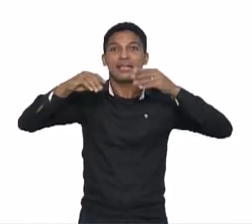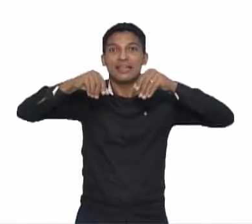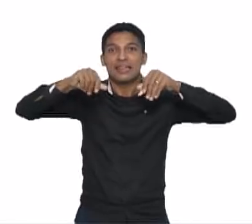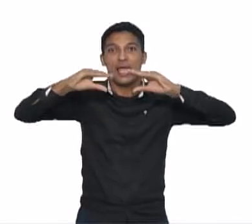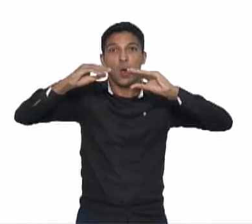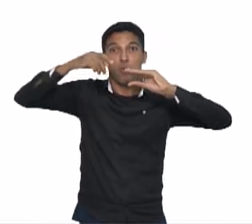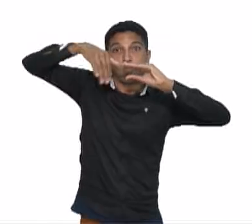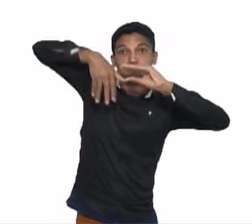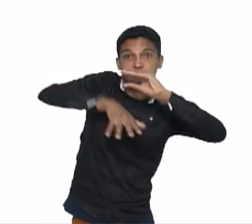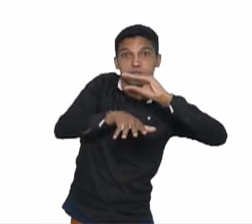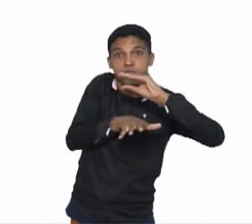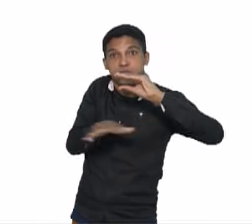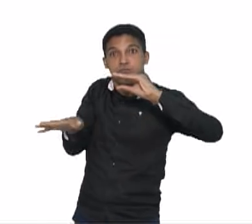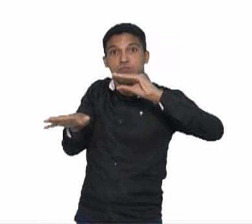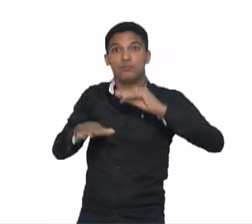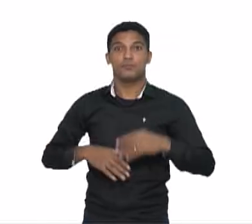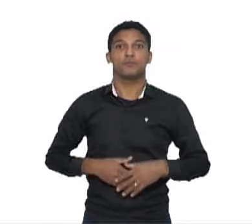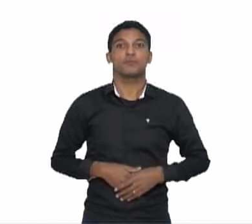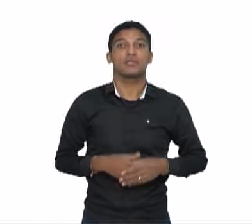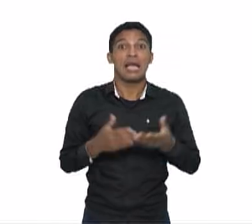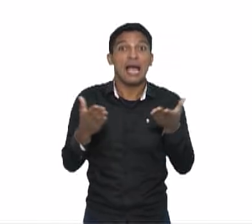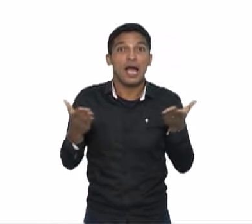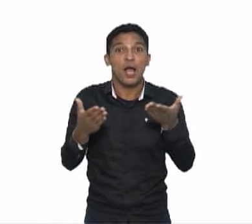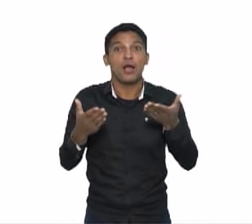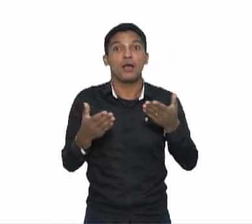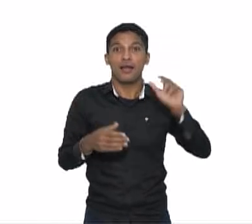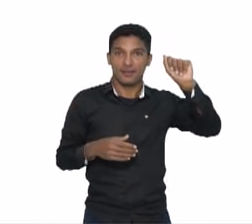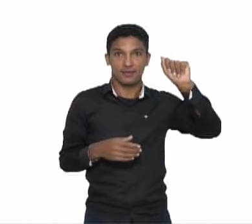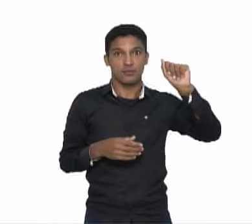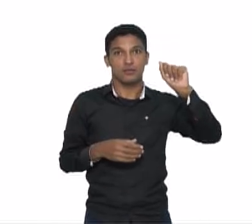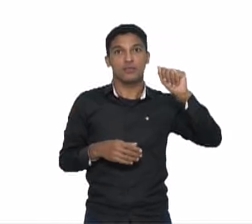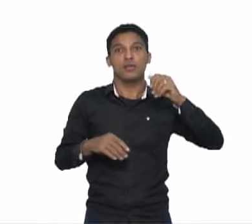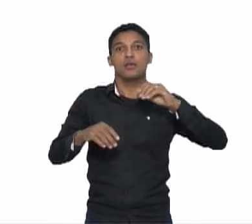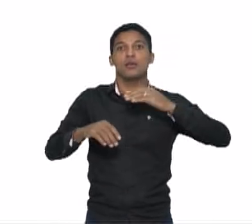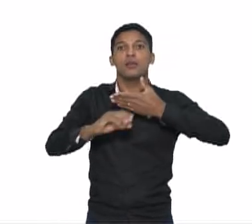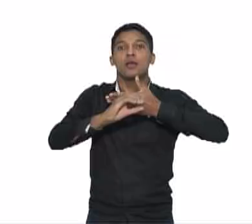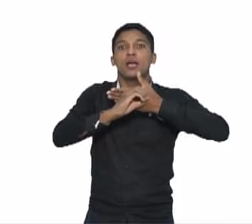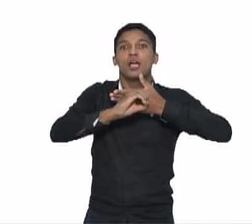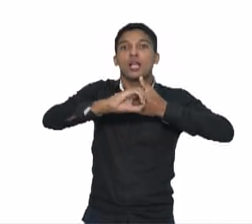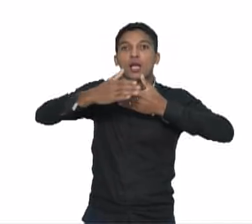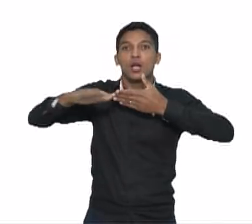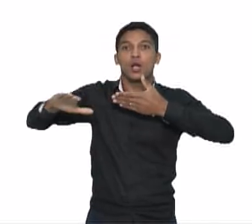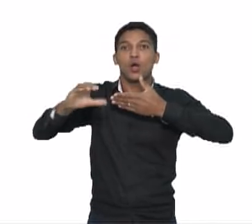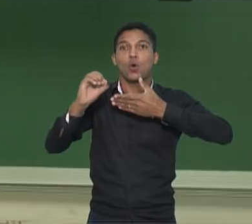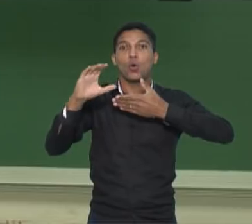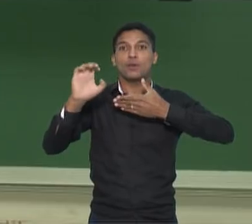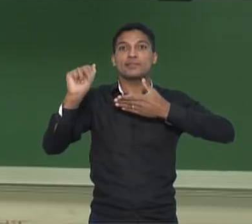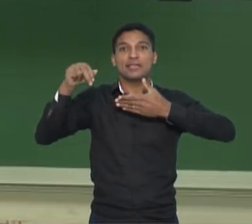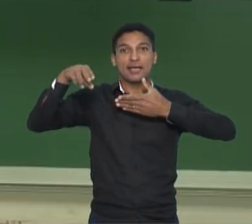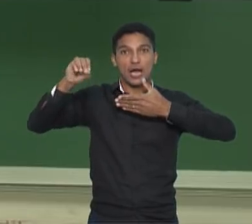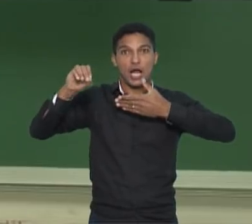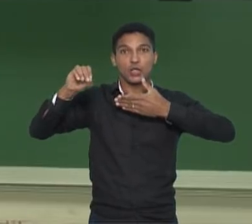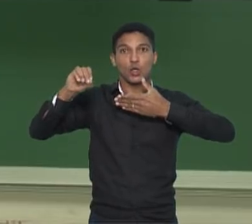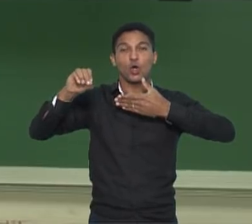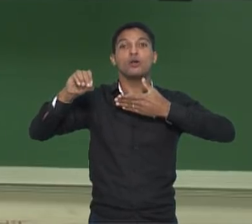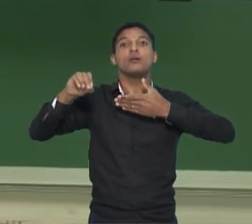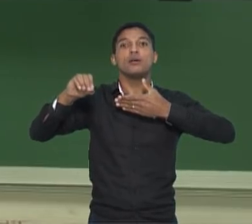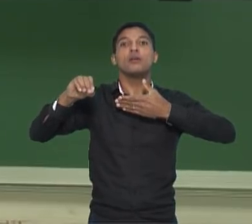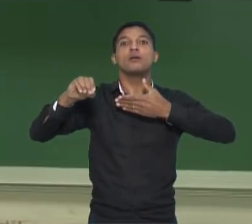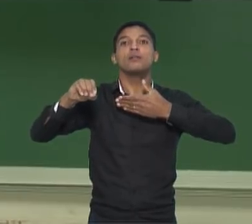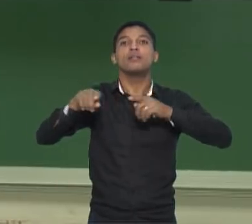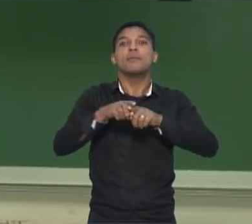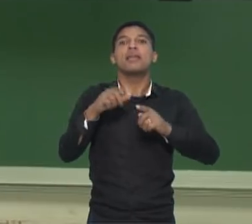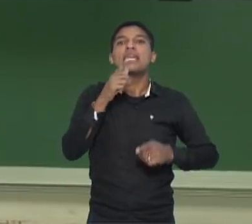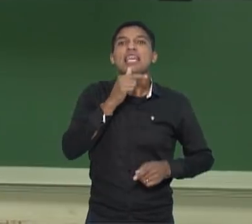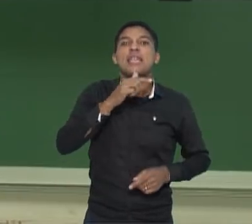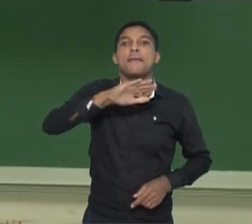opção A. Os oceanos e mares são formados pela água doce. É a frase A que está errada. Mas o que